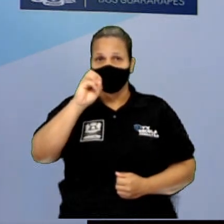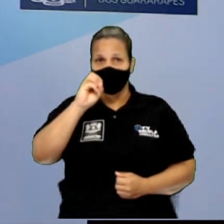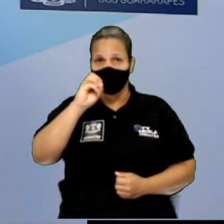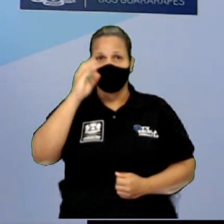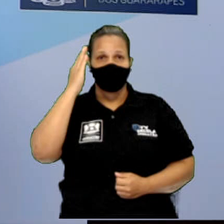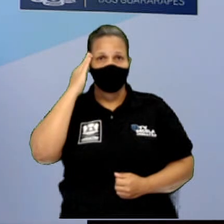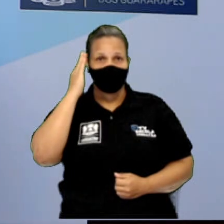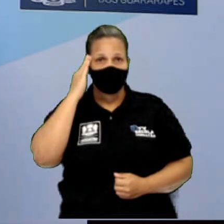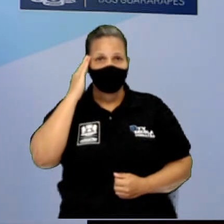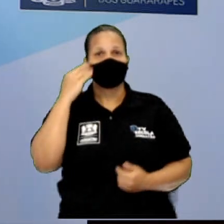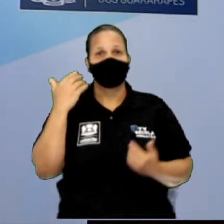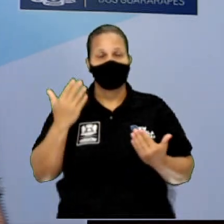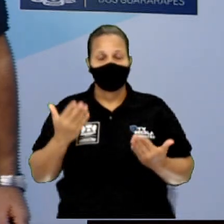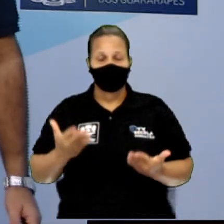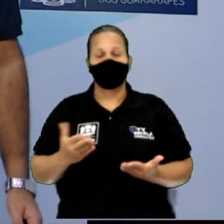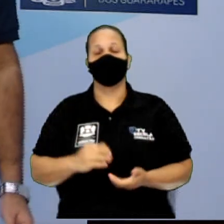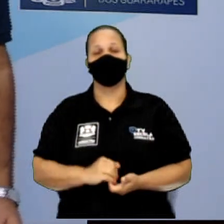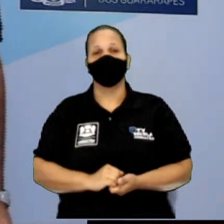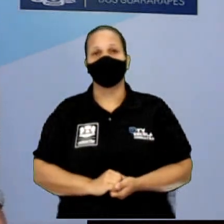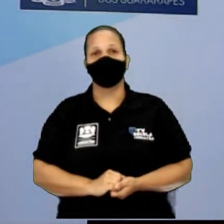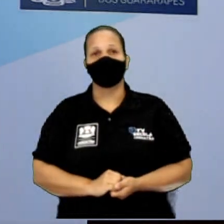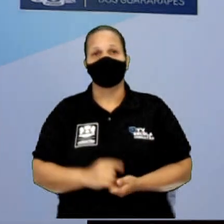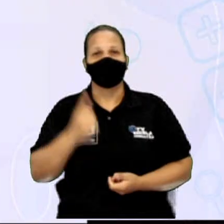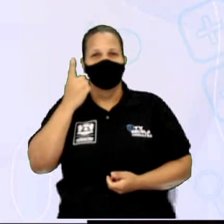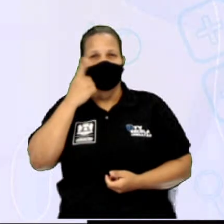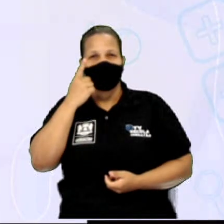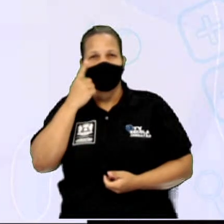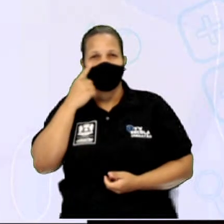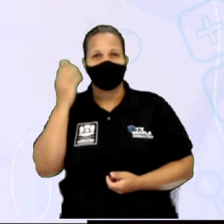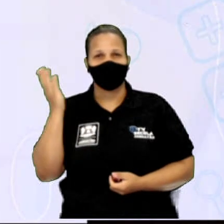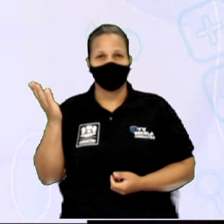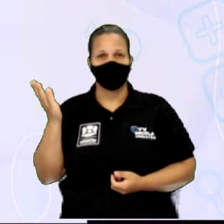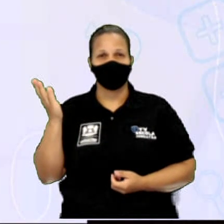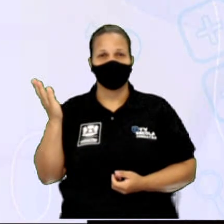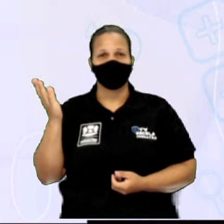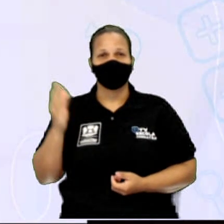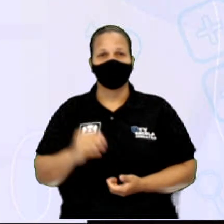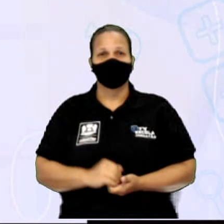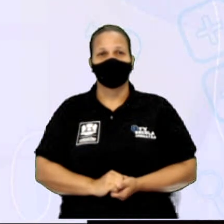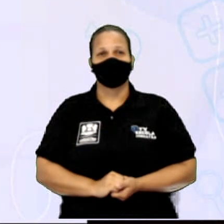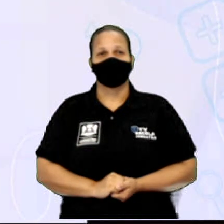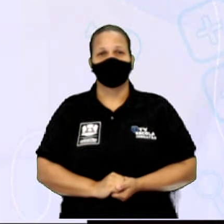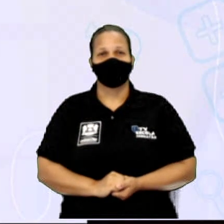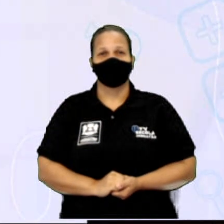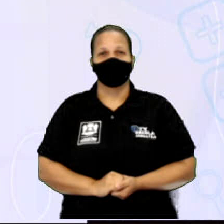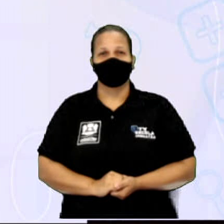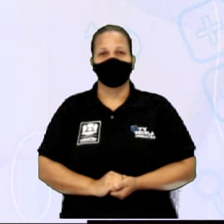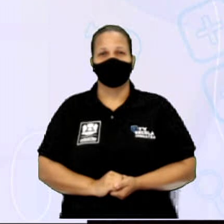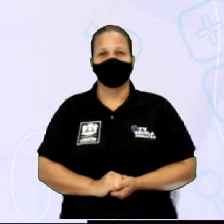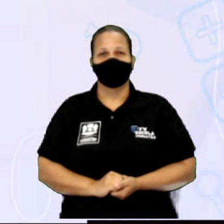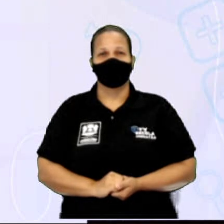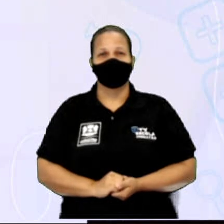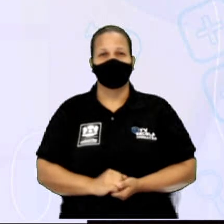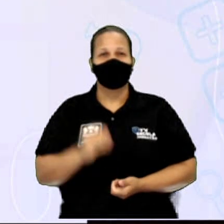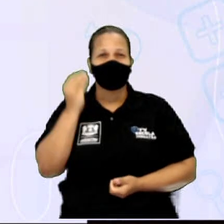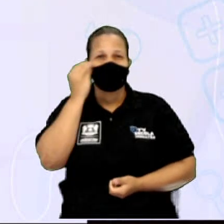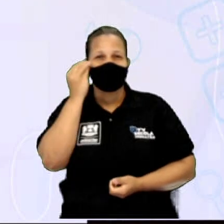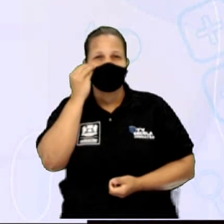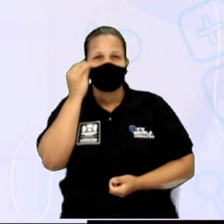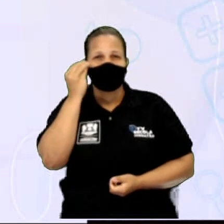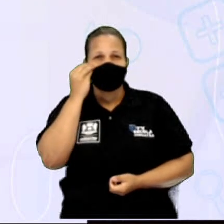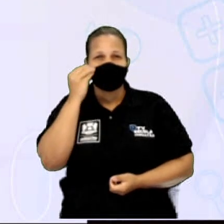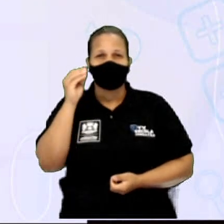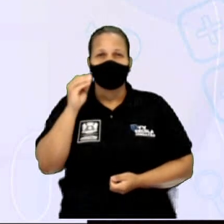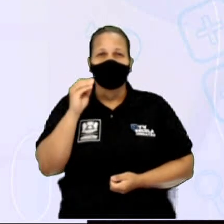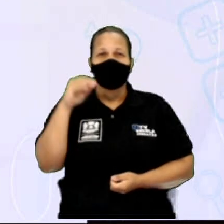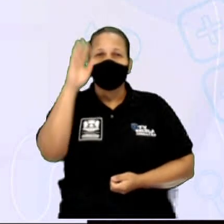Polar Antártico. Olha aí na tela o seguinte. Observa que o Brasil, se você conseguir localizar o Brasil,